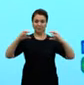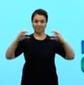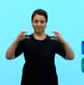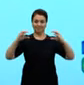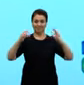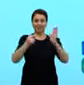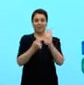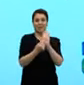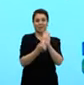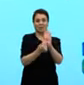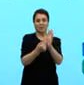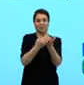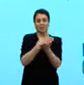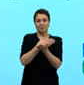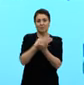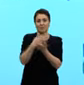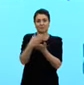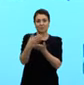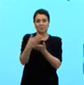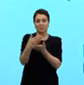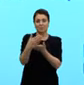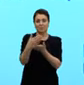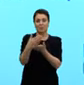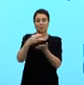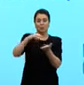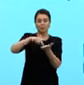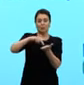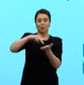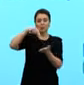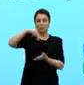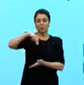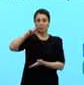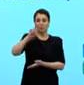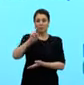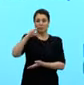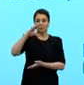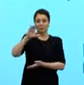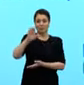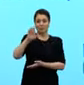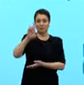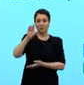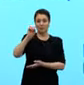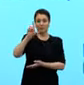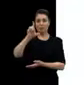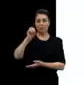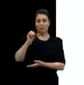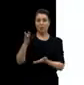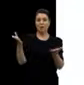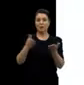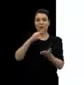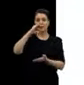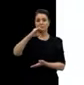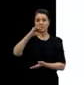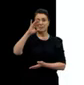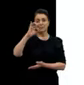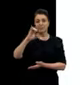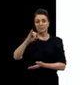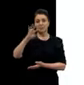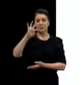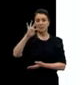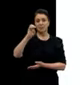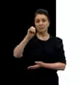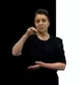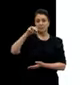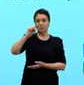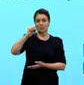começar a aparecer o nucleolo, o núcleo. E na citocinese, ocorre a divisão.